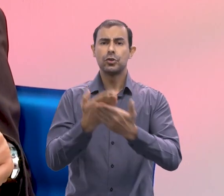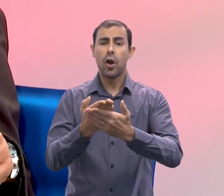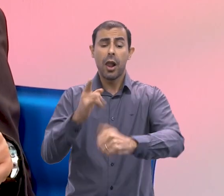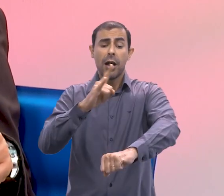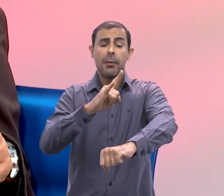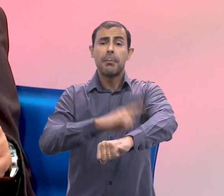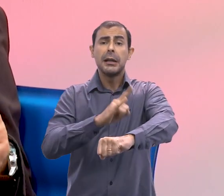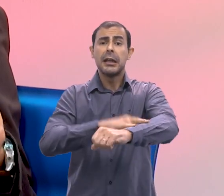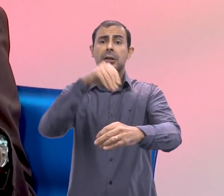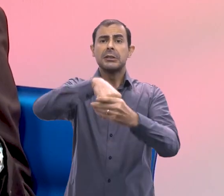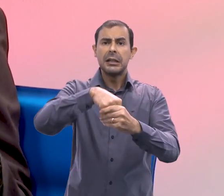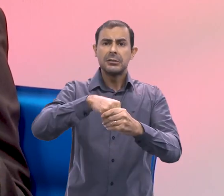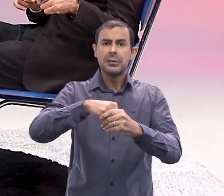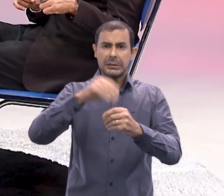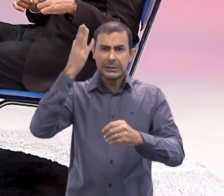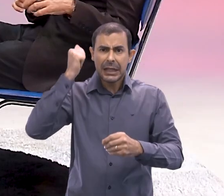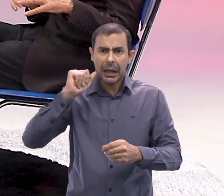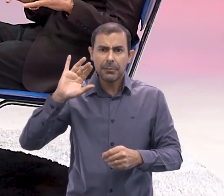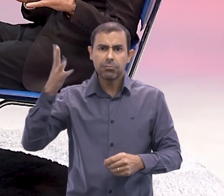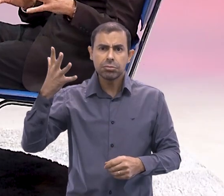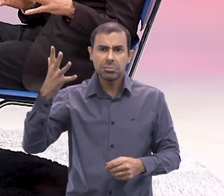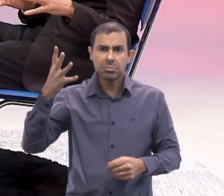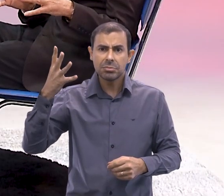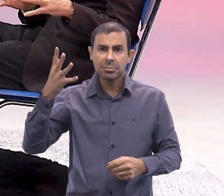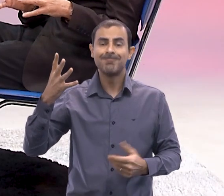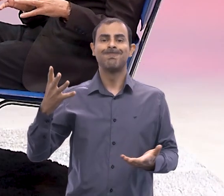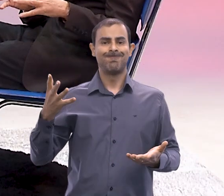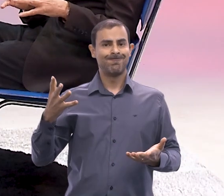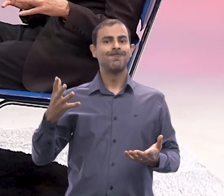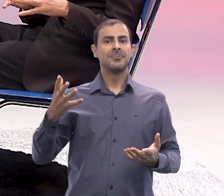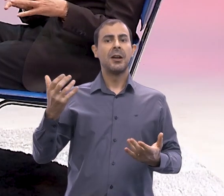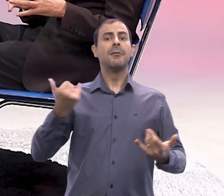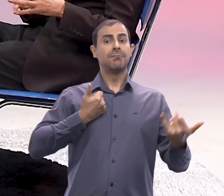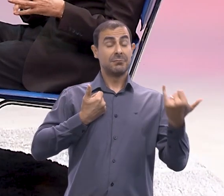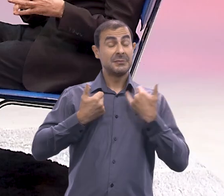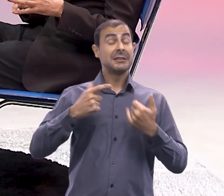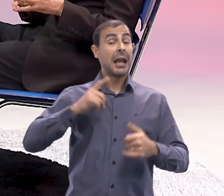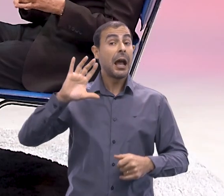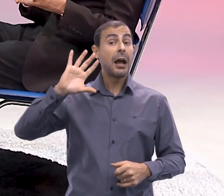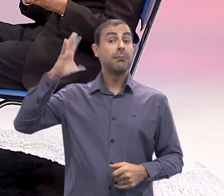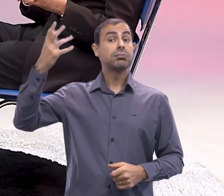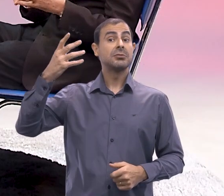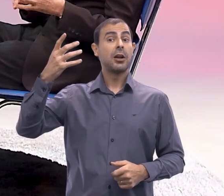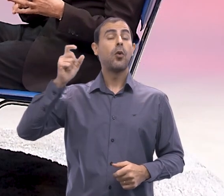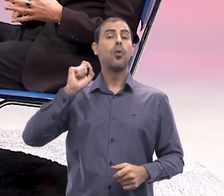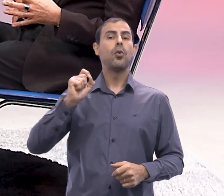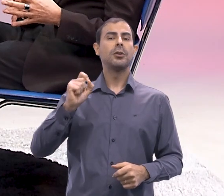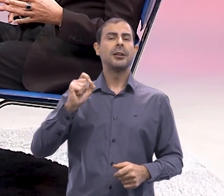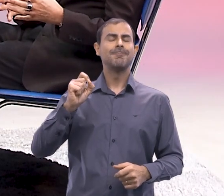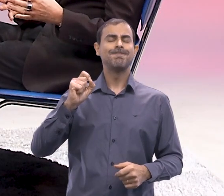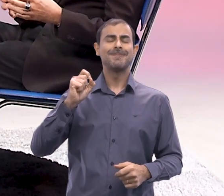intervalo? Tá? Tem casos sinistros, tem casos muito